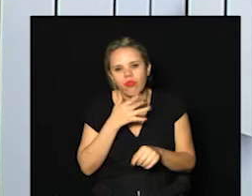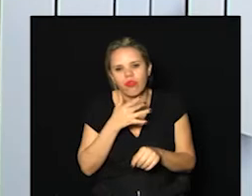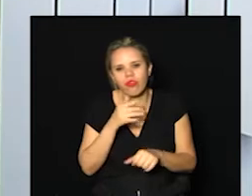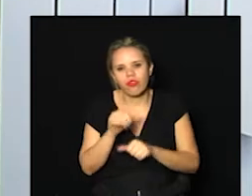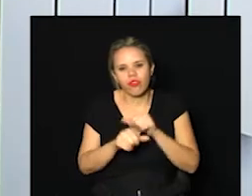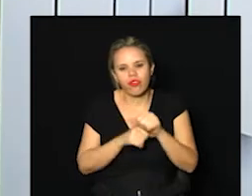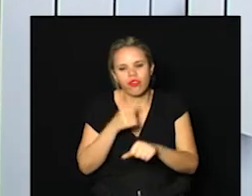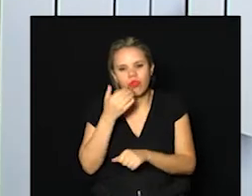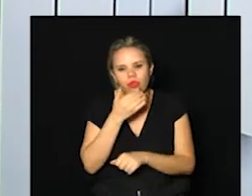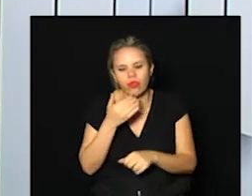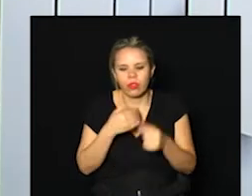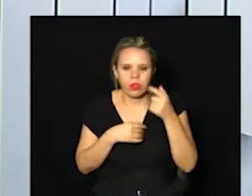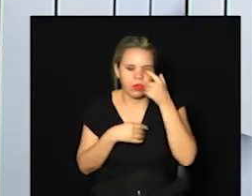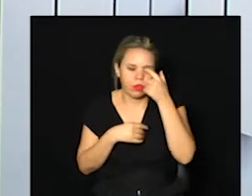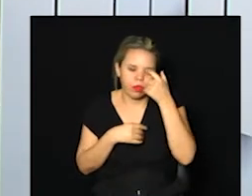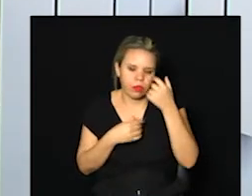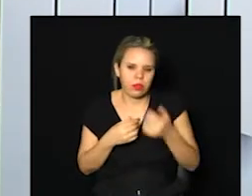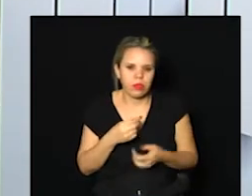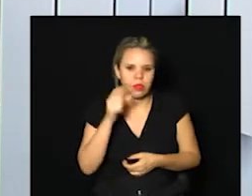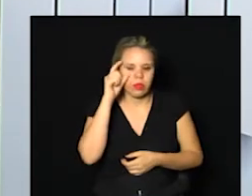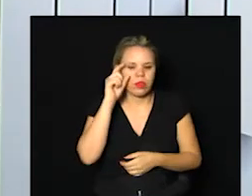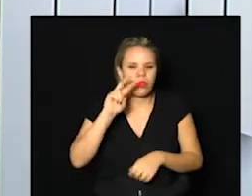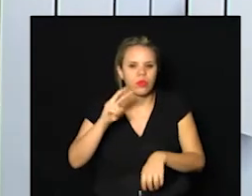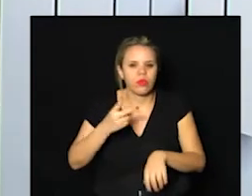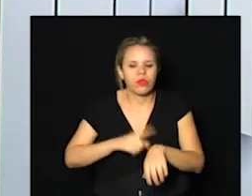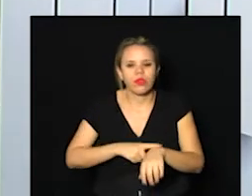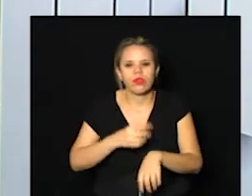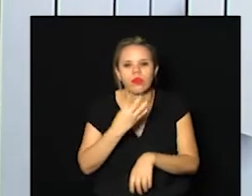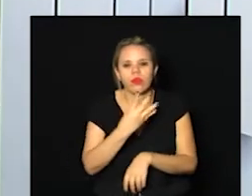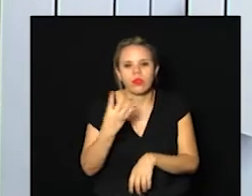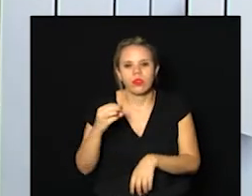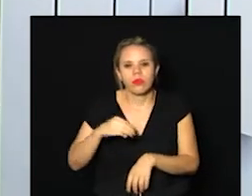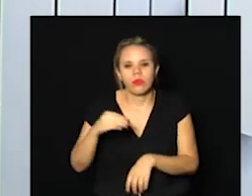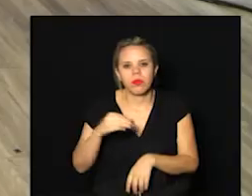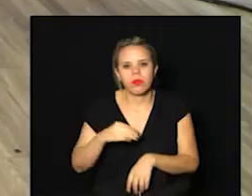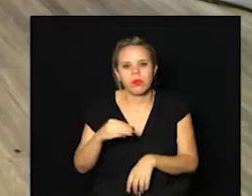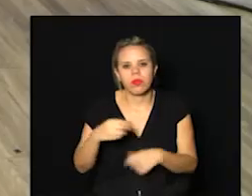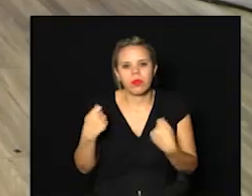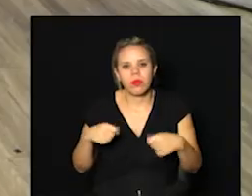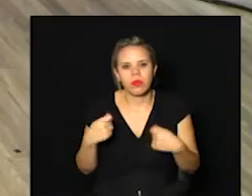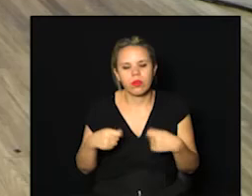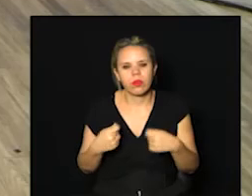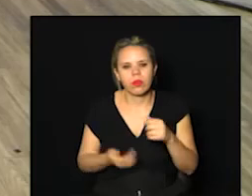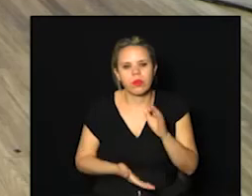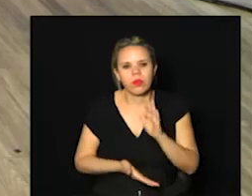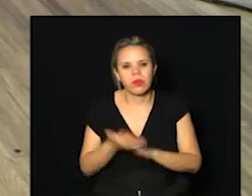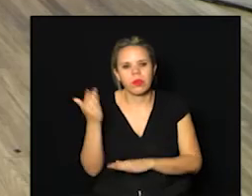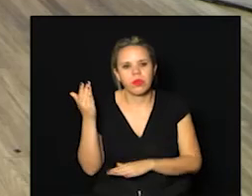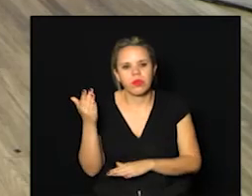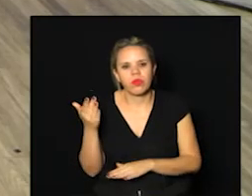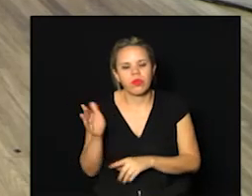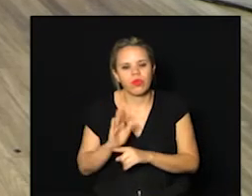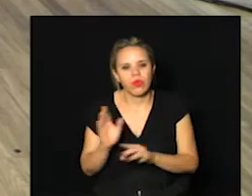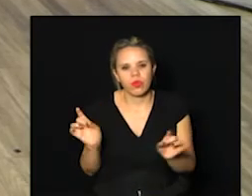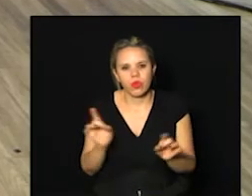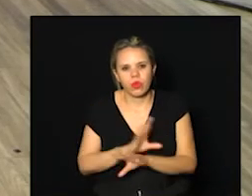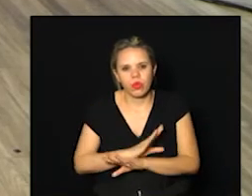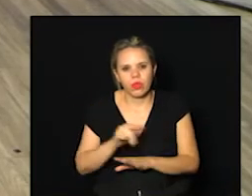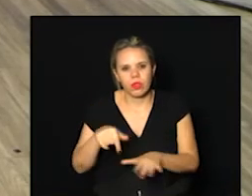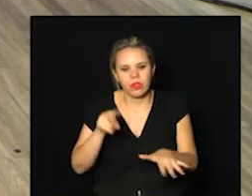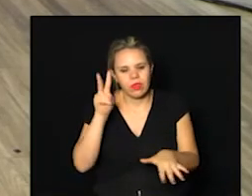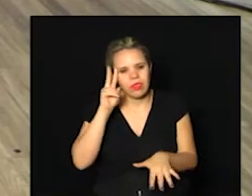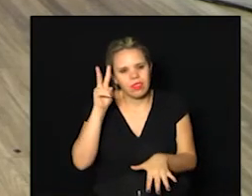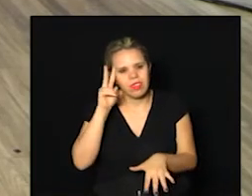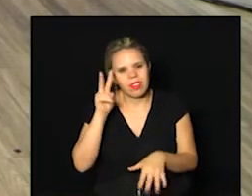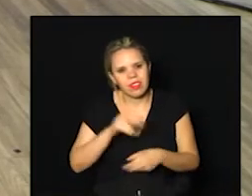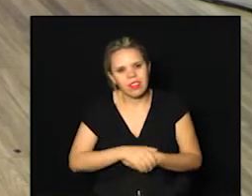quebrada no doce. Michel Amorim, 2h44. A gente precisa ir nessa, não tem nenhum vídeo surpresa nessa